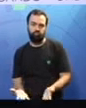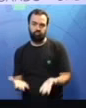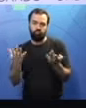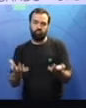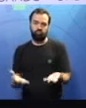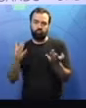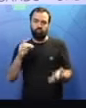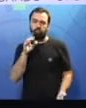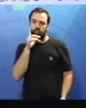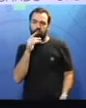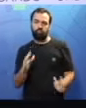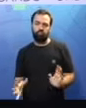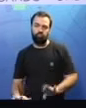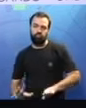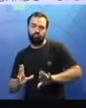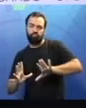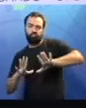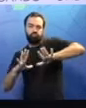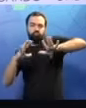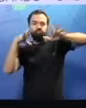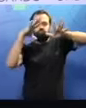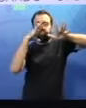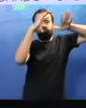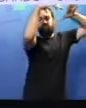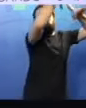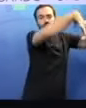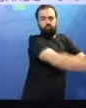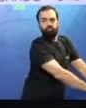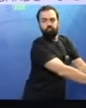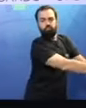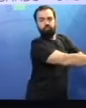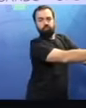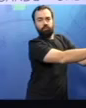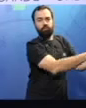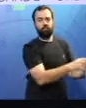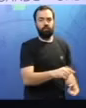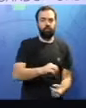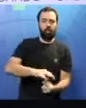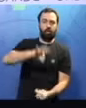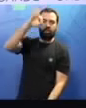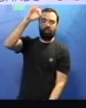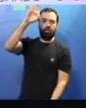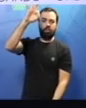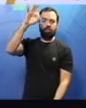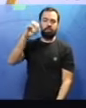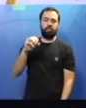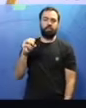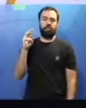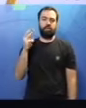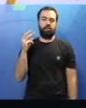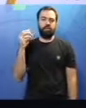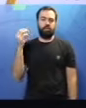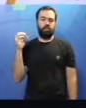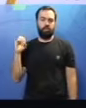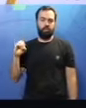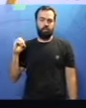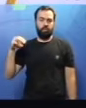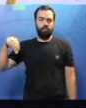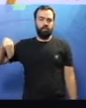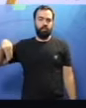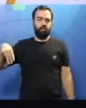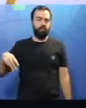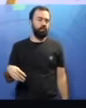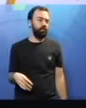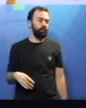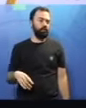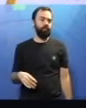provocando ondas gigantescas, né, que podem ultrapassar até 30 metros de altura. Agora a gente